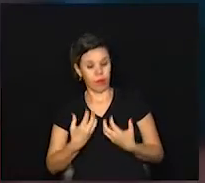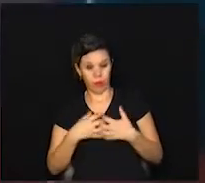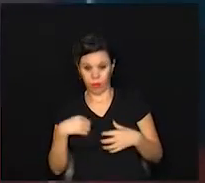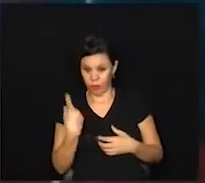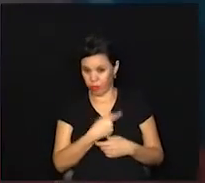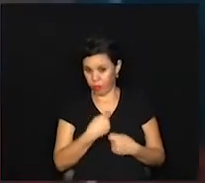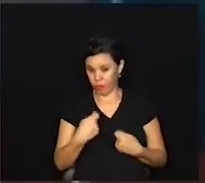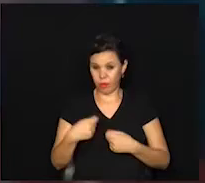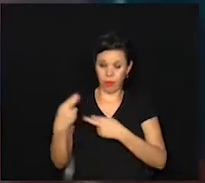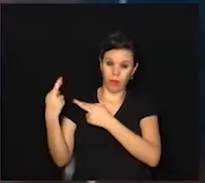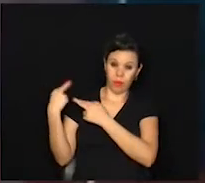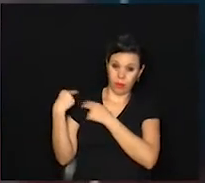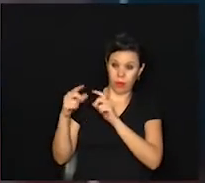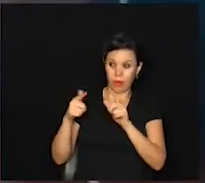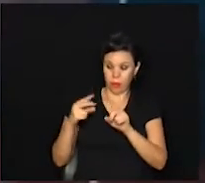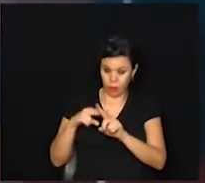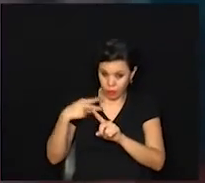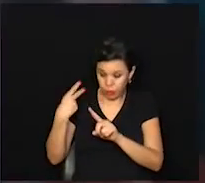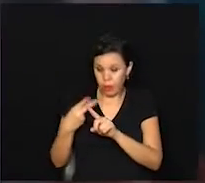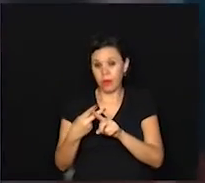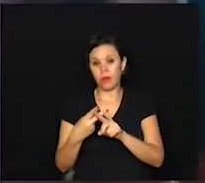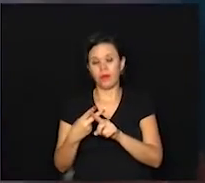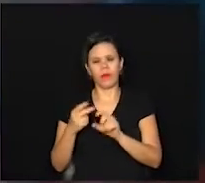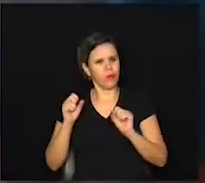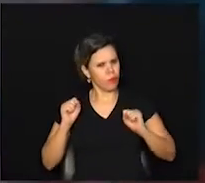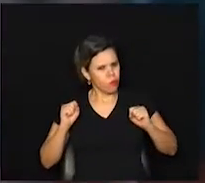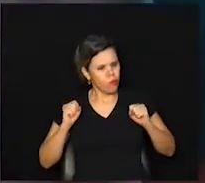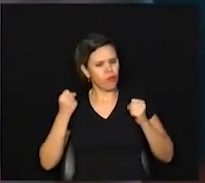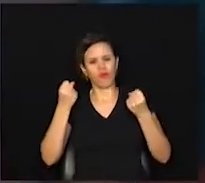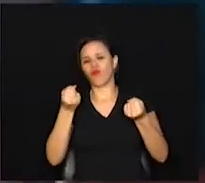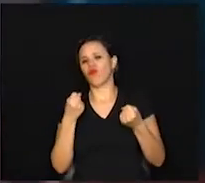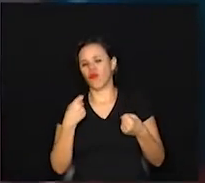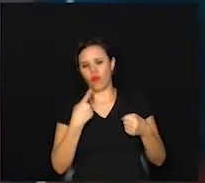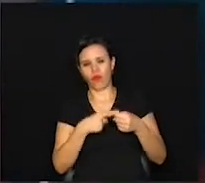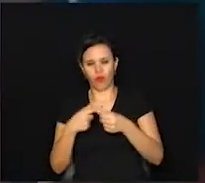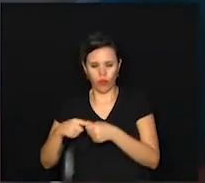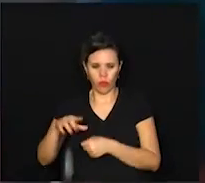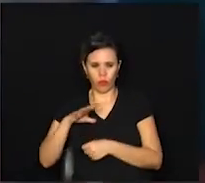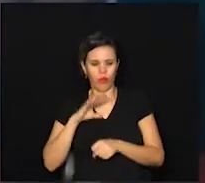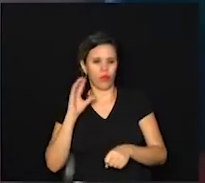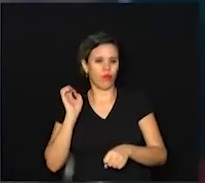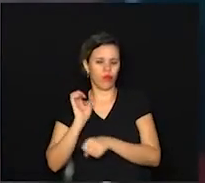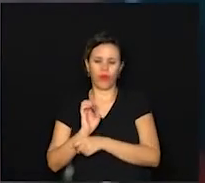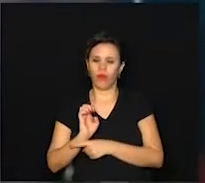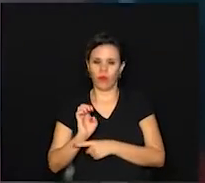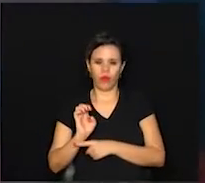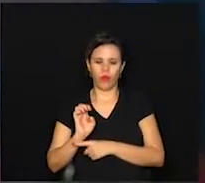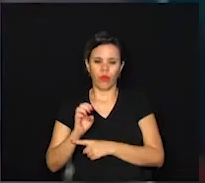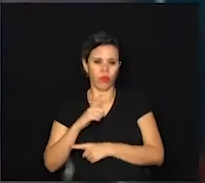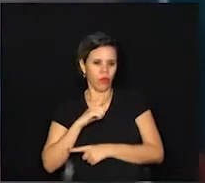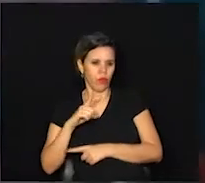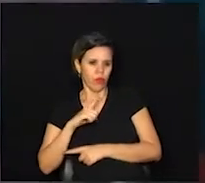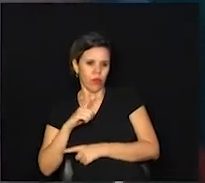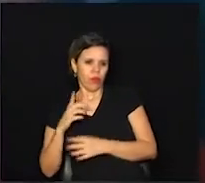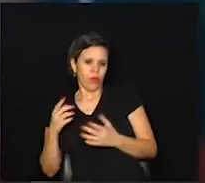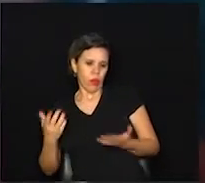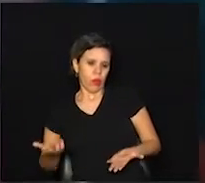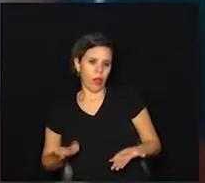uma responsabilidade maior de reforçar nos municípios e nos estados, onde nós temos